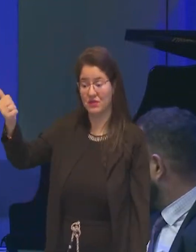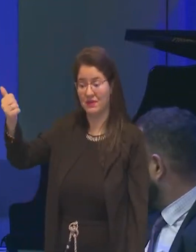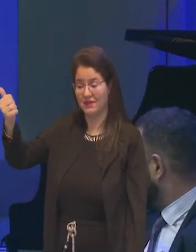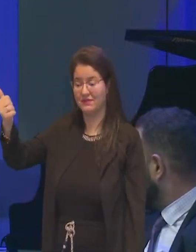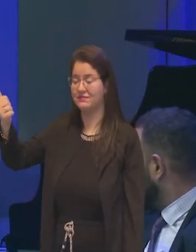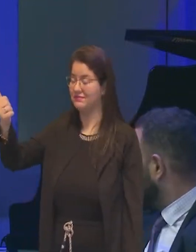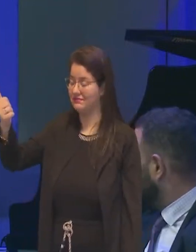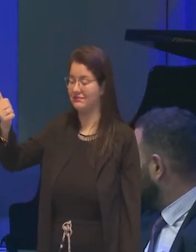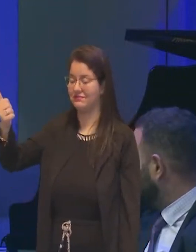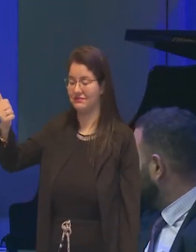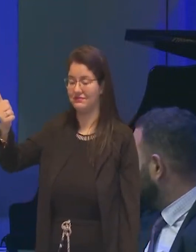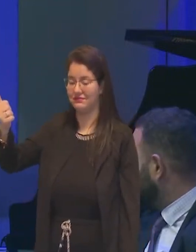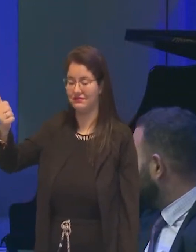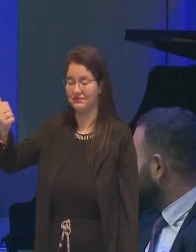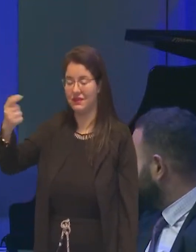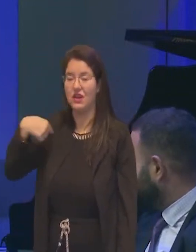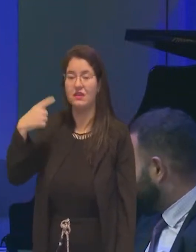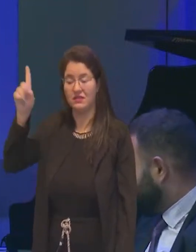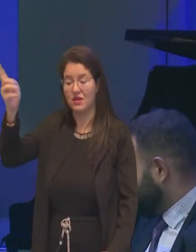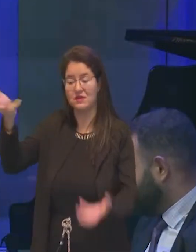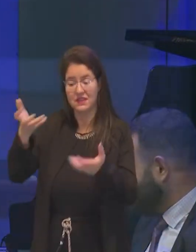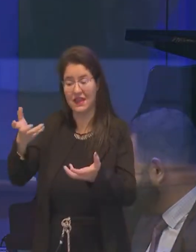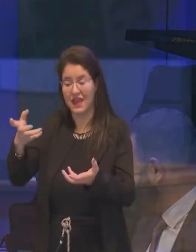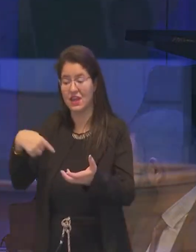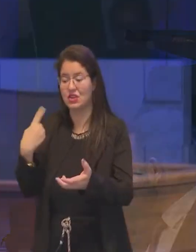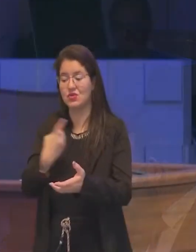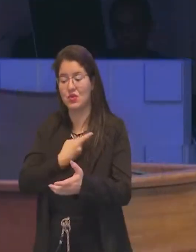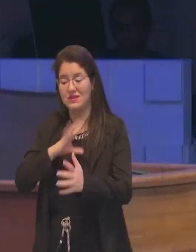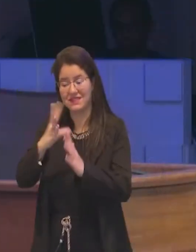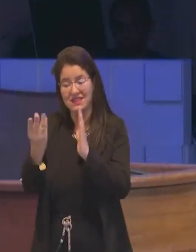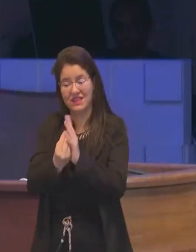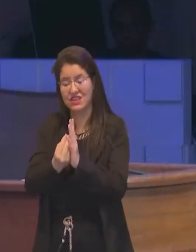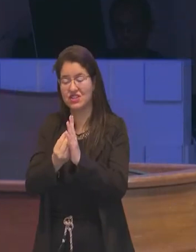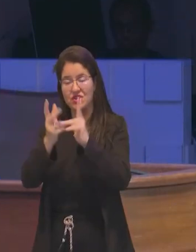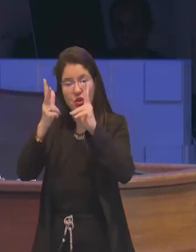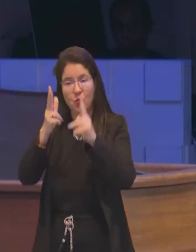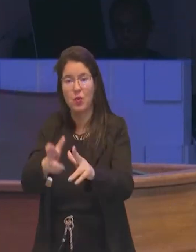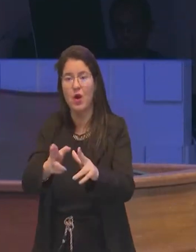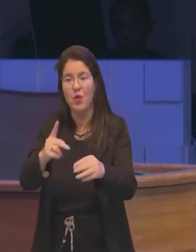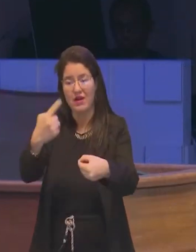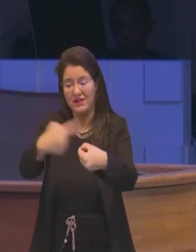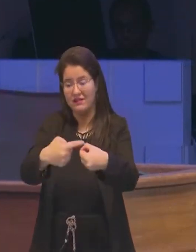fosse é a mesma que Ele quer que nós sejamos.